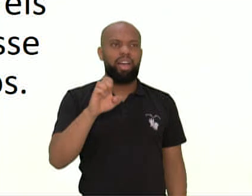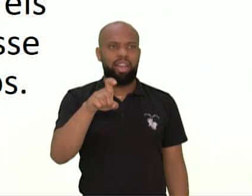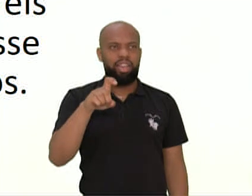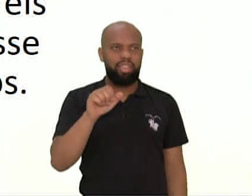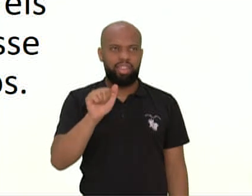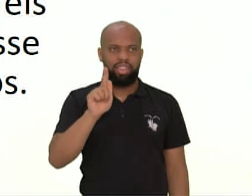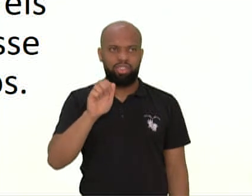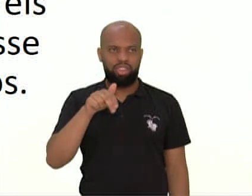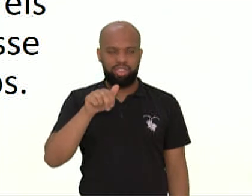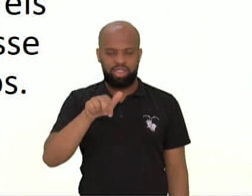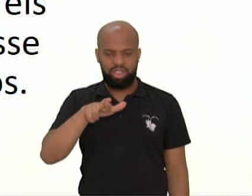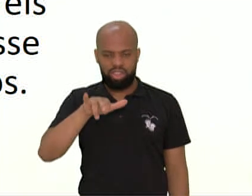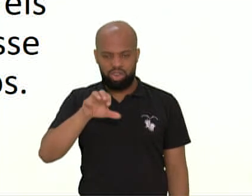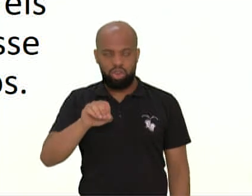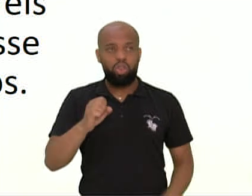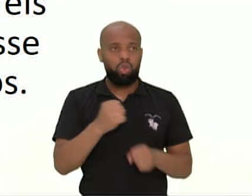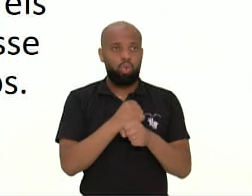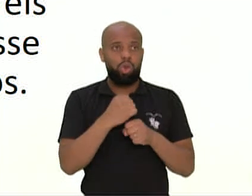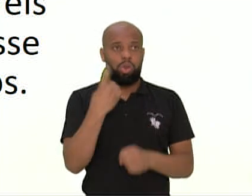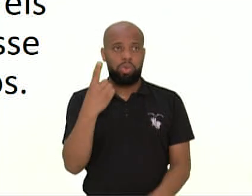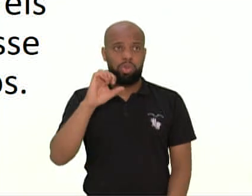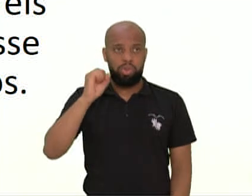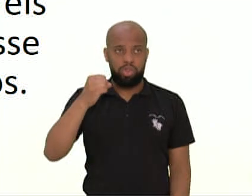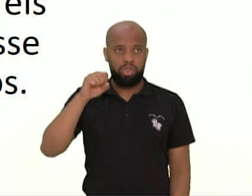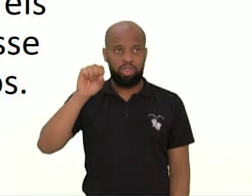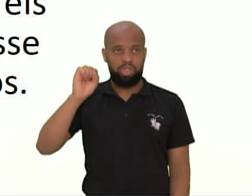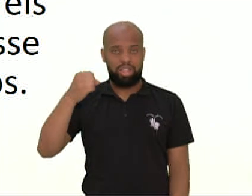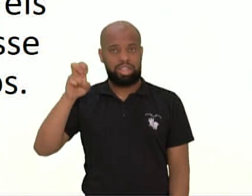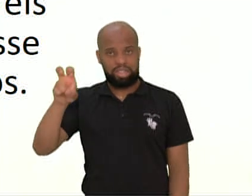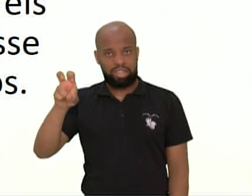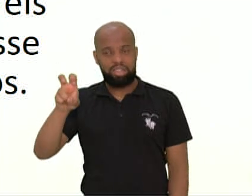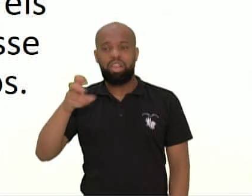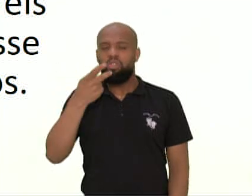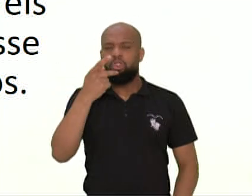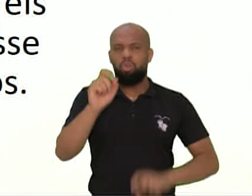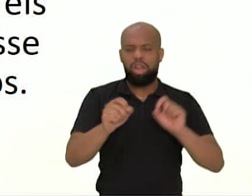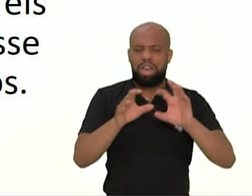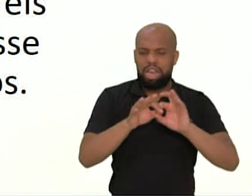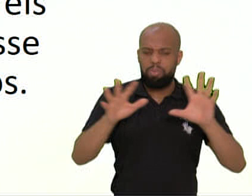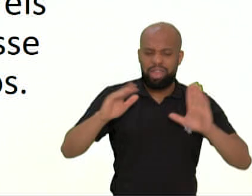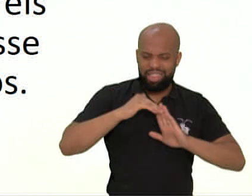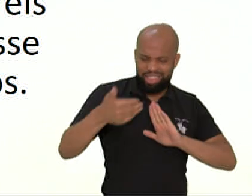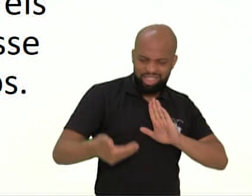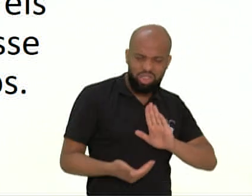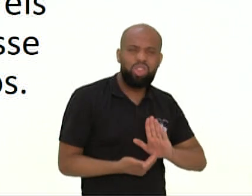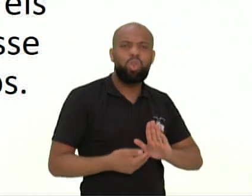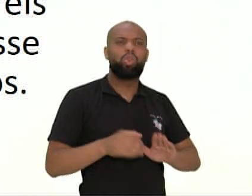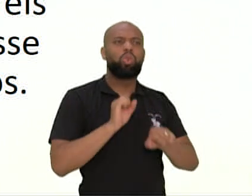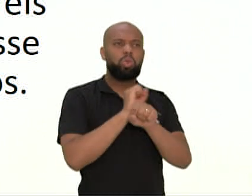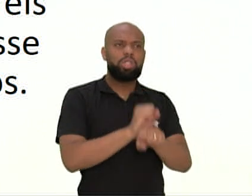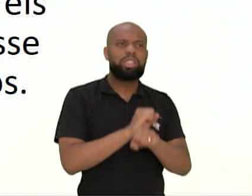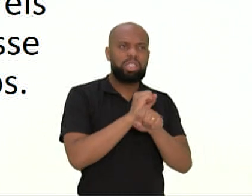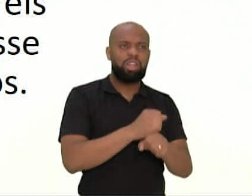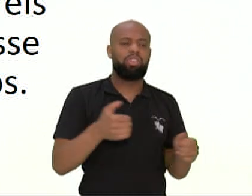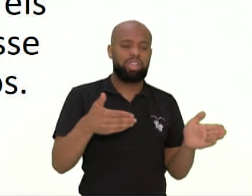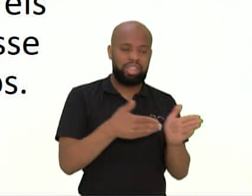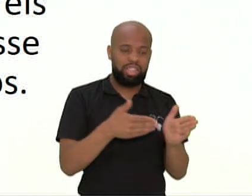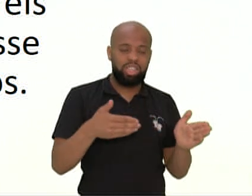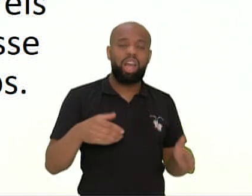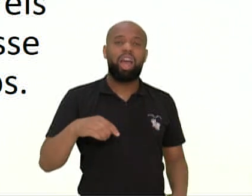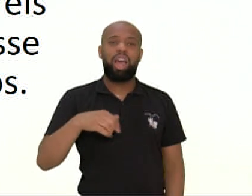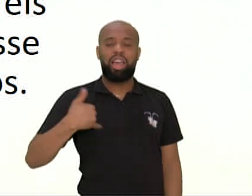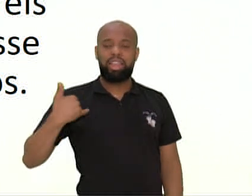em 1885 e ela estabelecia que a liberdade para todos aqueles escravos que chegassem aos